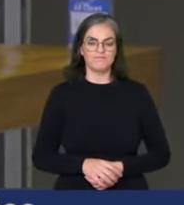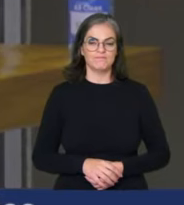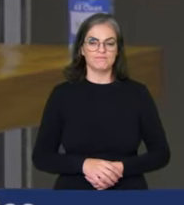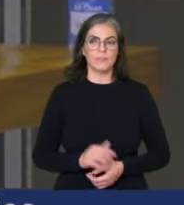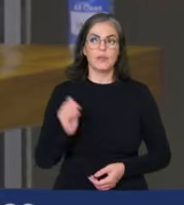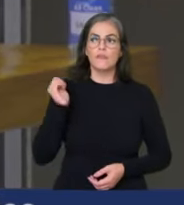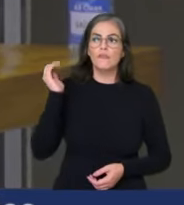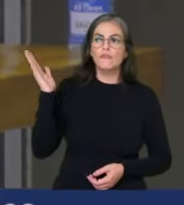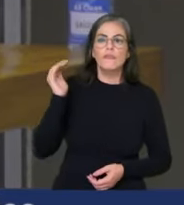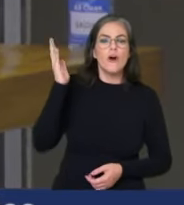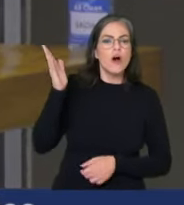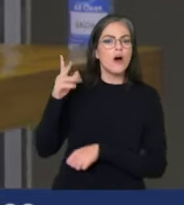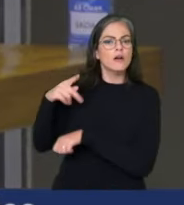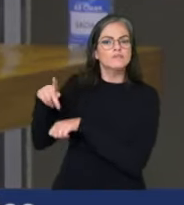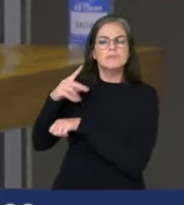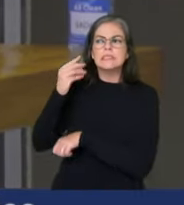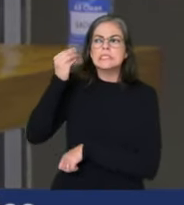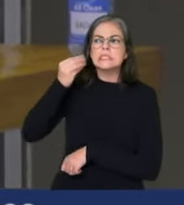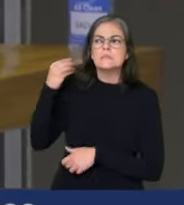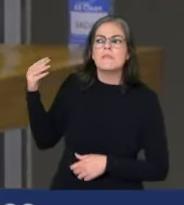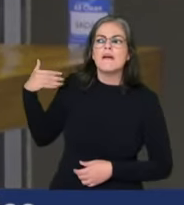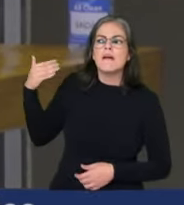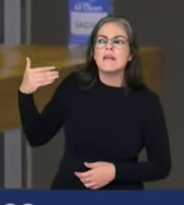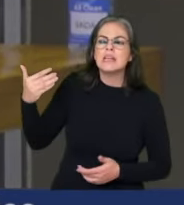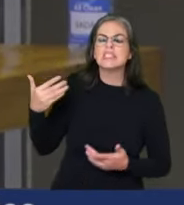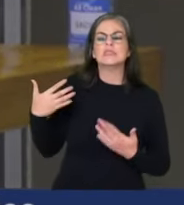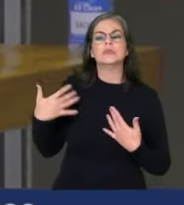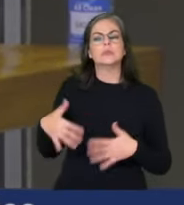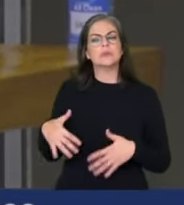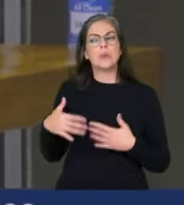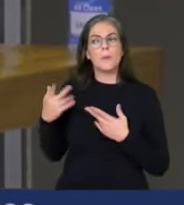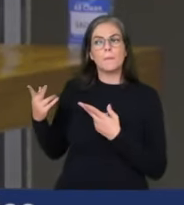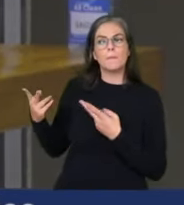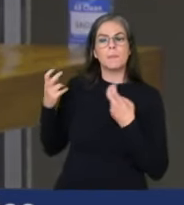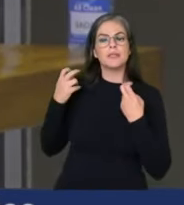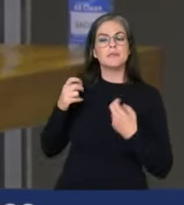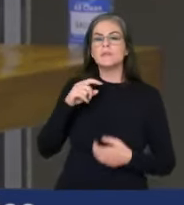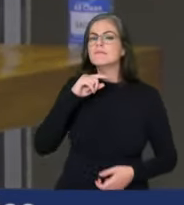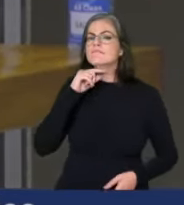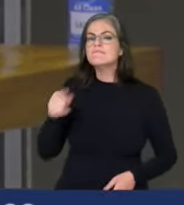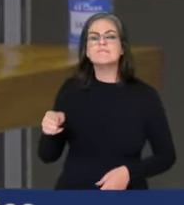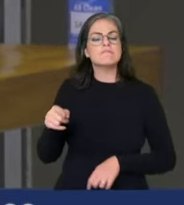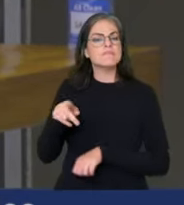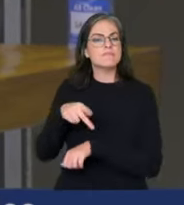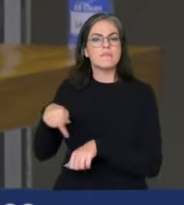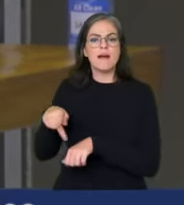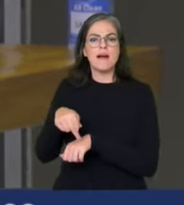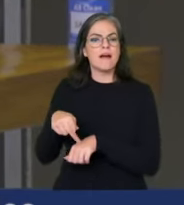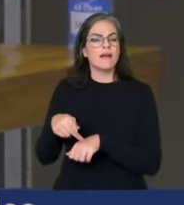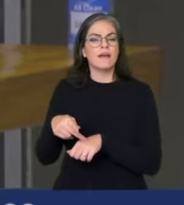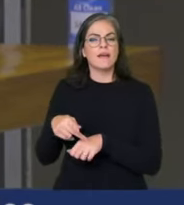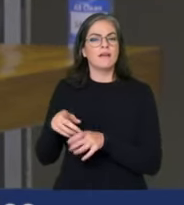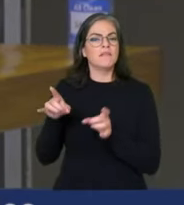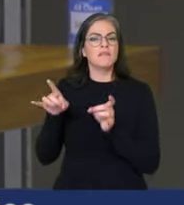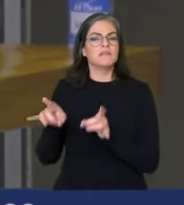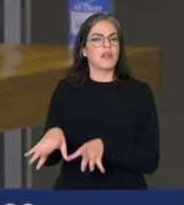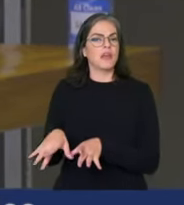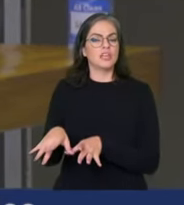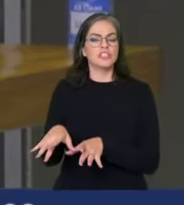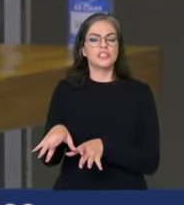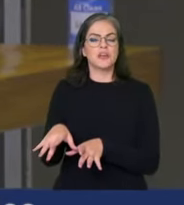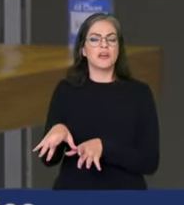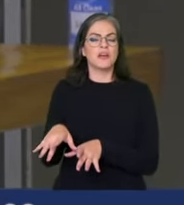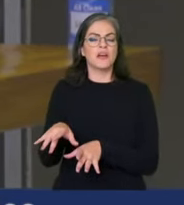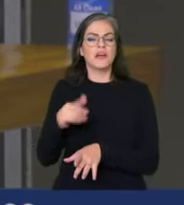internacionais, nós vemos que nenhum outro país do mundo delega a função de geração hidrelétrica para a iniciativa